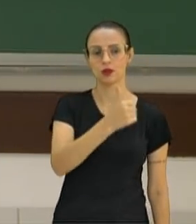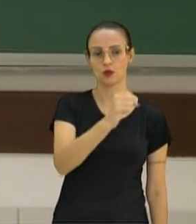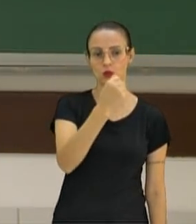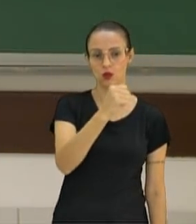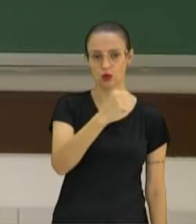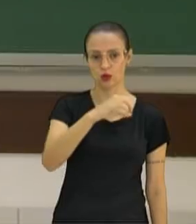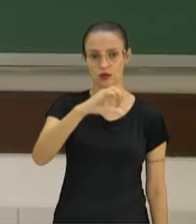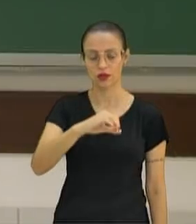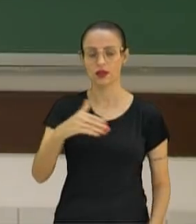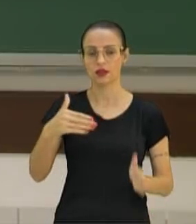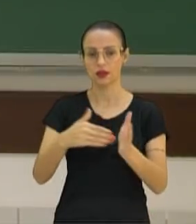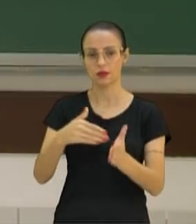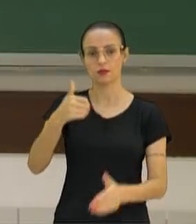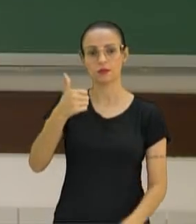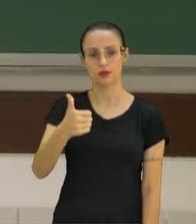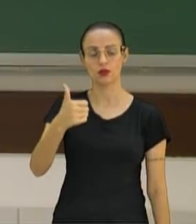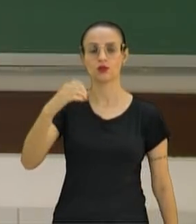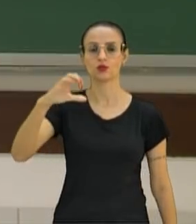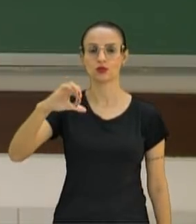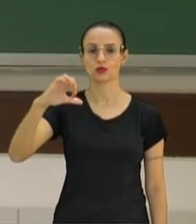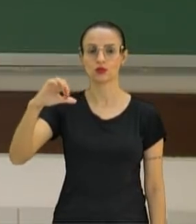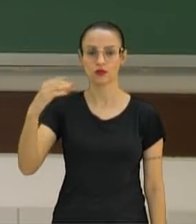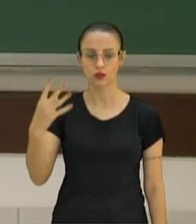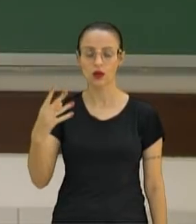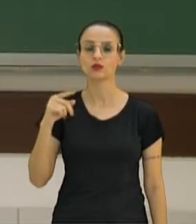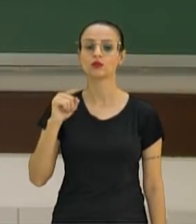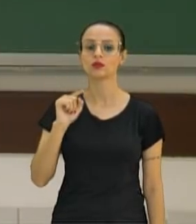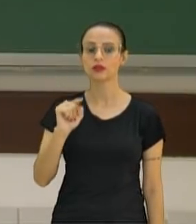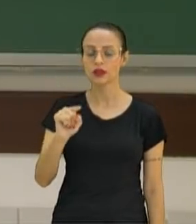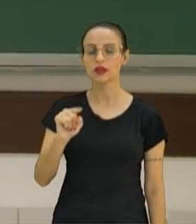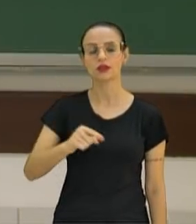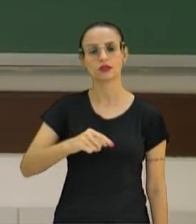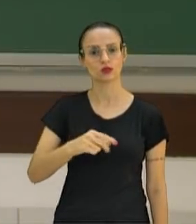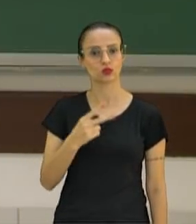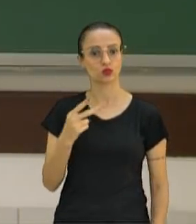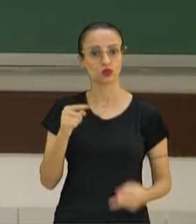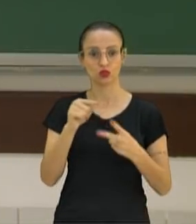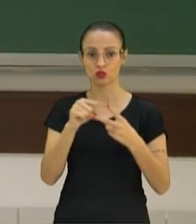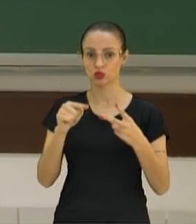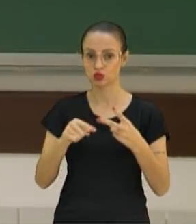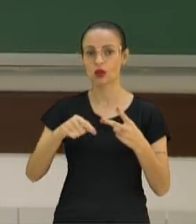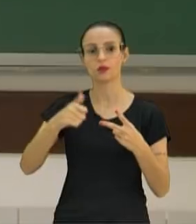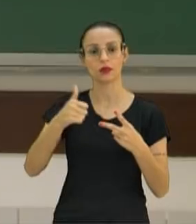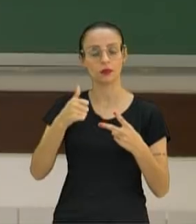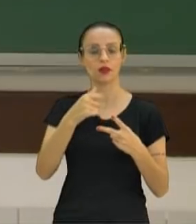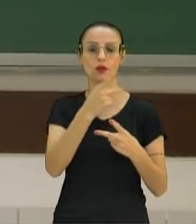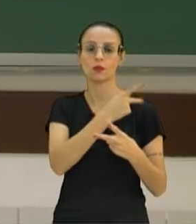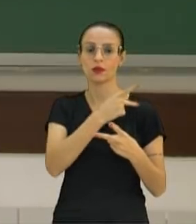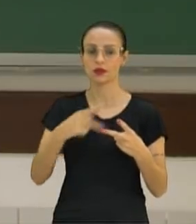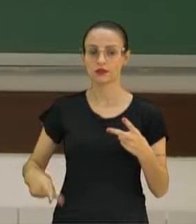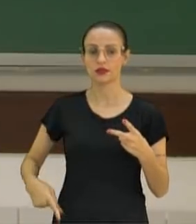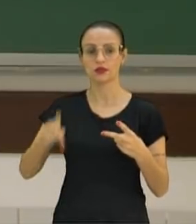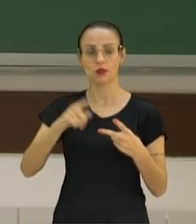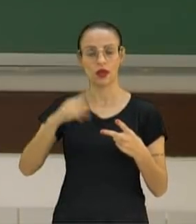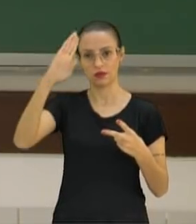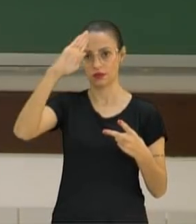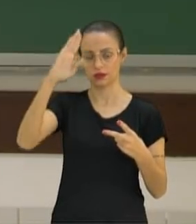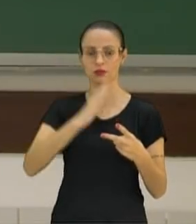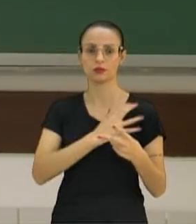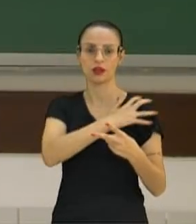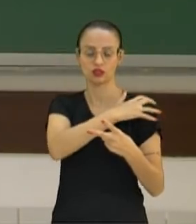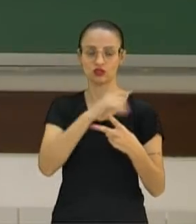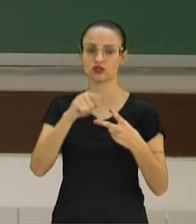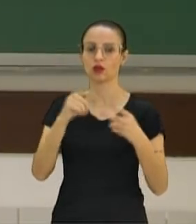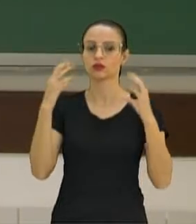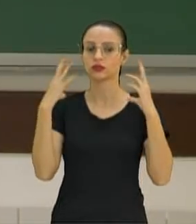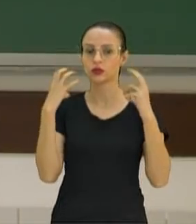a 1894, em que os dois primeiros presidentes do Brasil eram do Exército, eram marechais, Marechal Deodoro